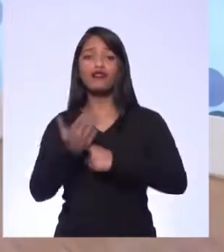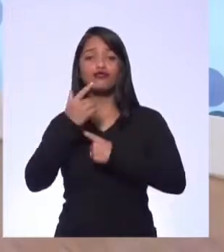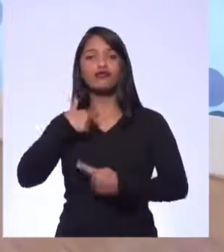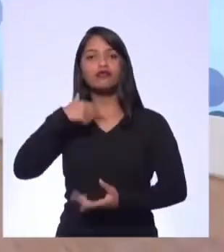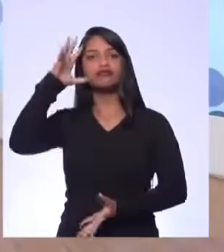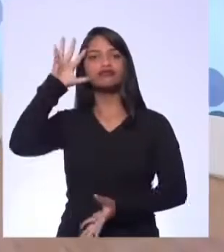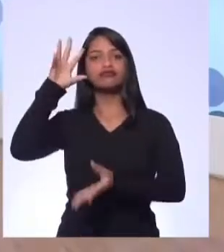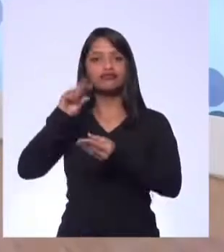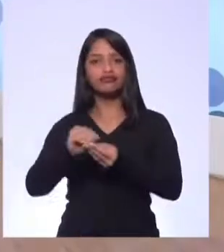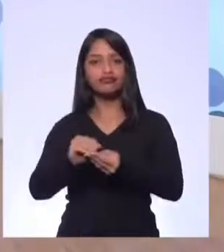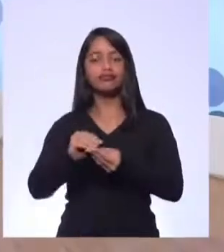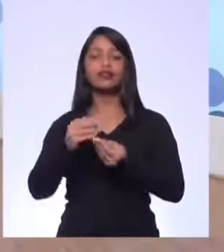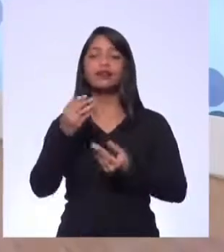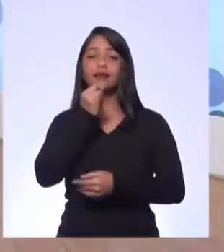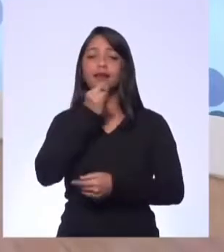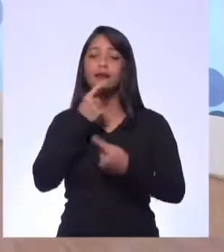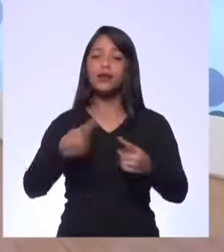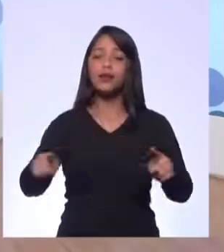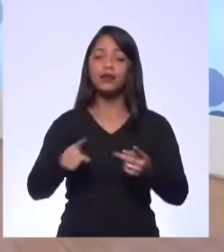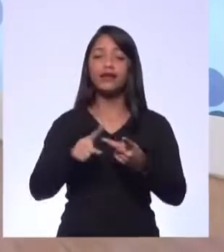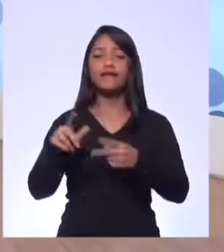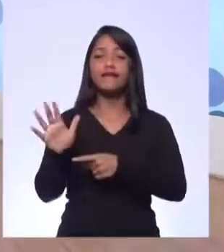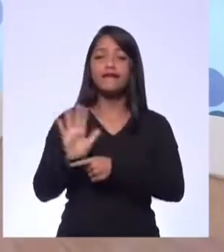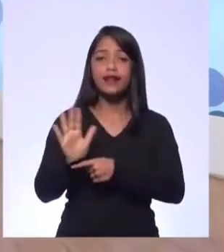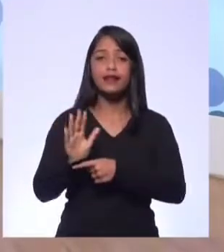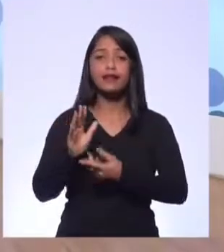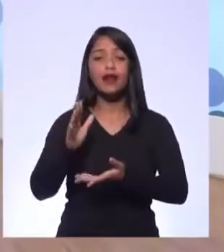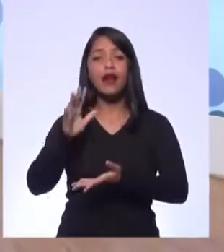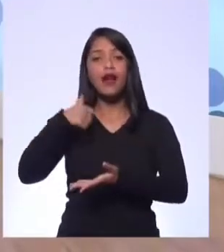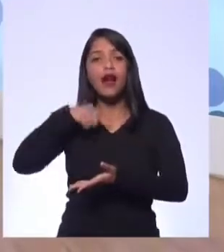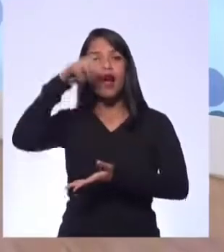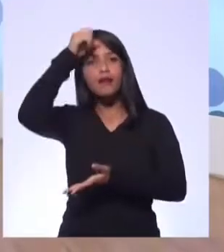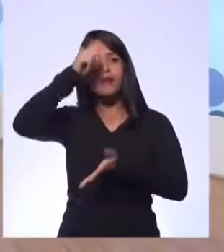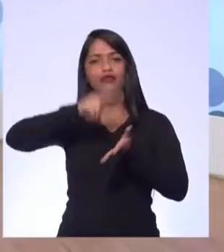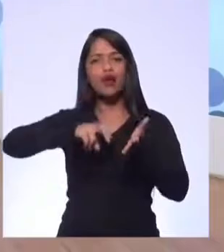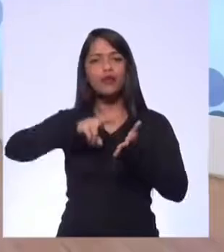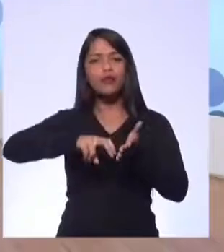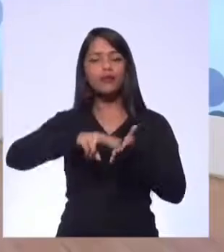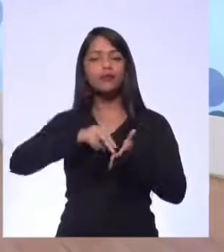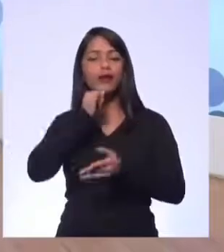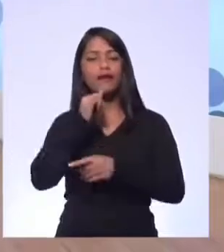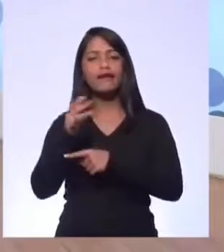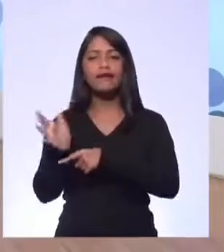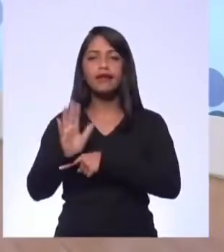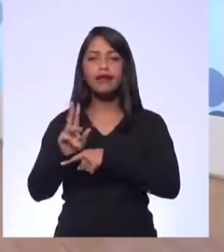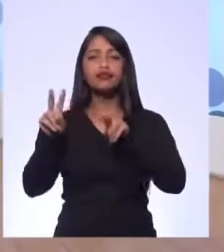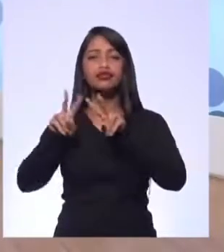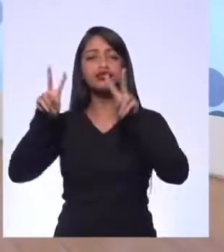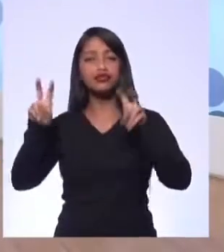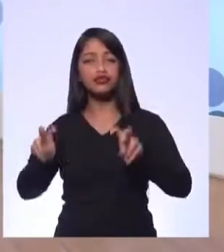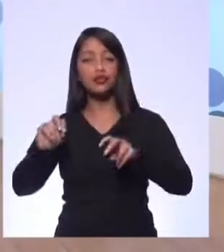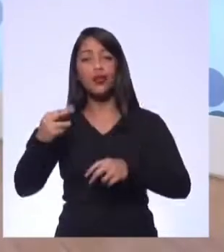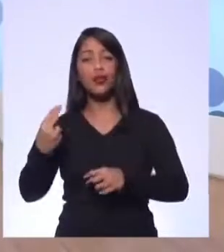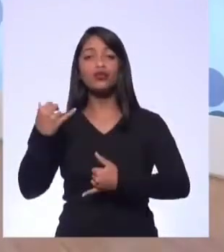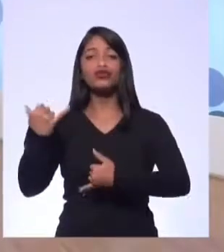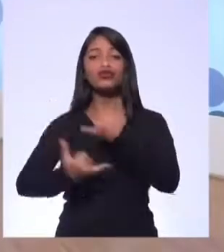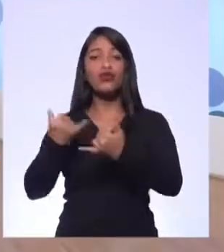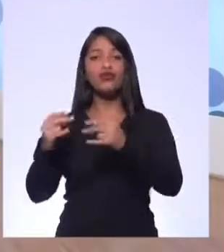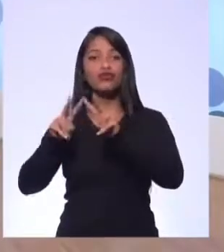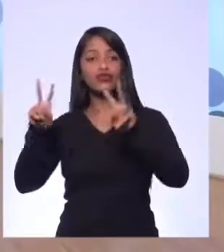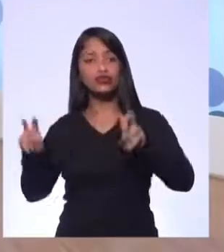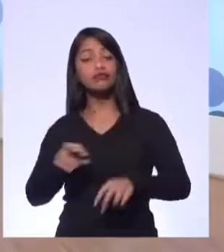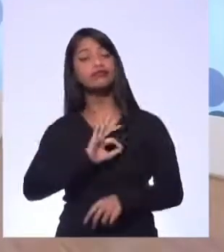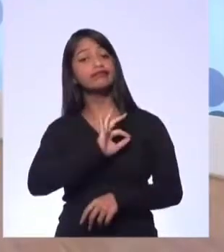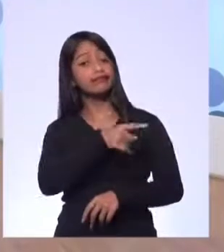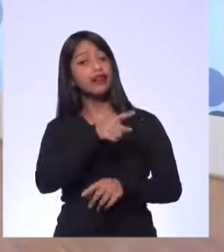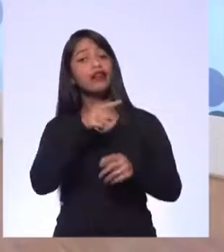Então, música, filme também, você acaba pegando aquele vocabulário, né? Título de filme, título de jogo. Isso é o conhecimento prévio do assunto, viu, gente?